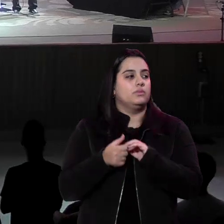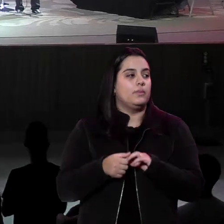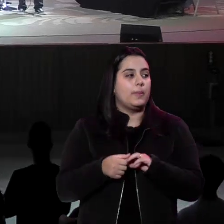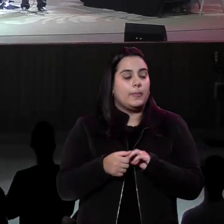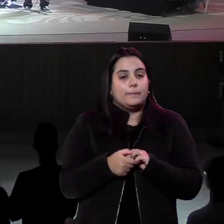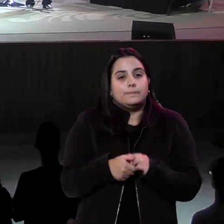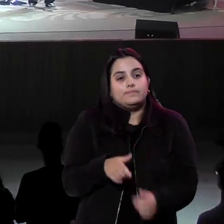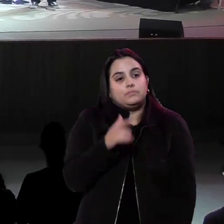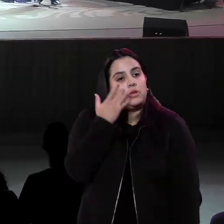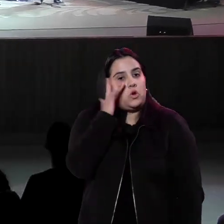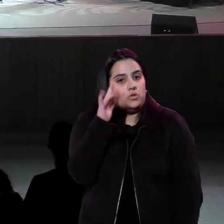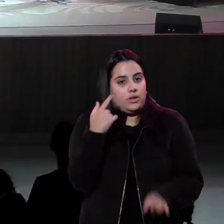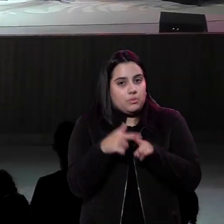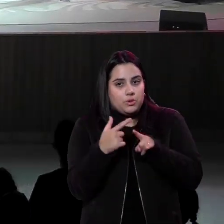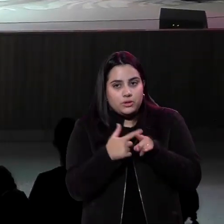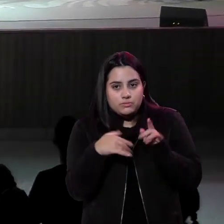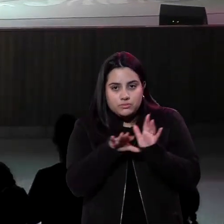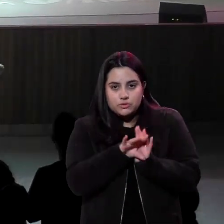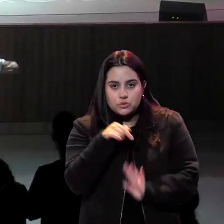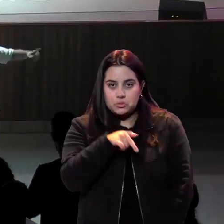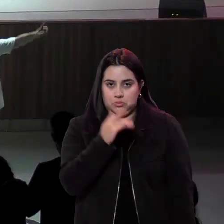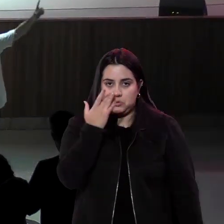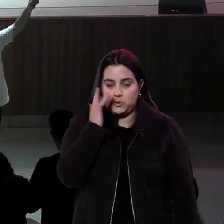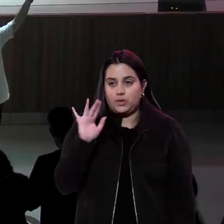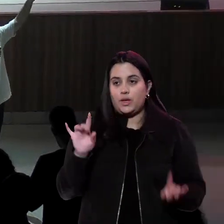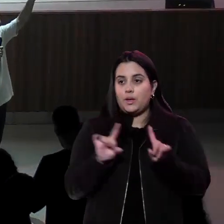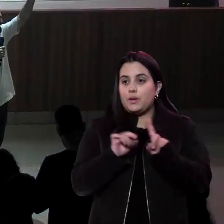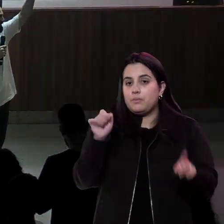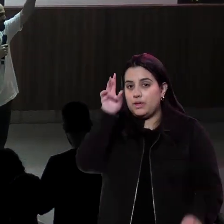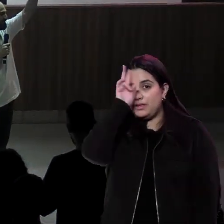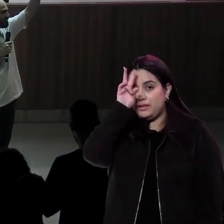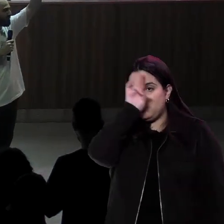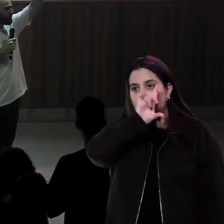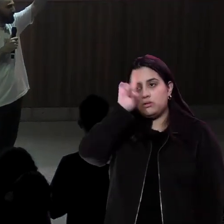Eu não sei porque você veio aqui, mas lembra, Deus